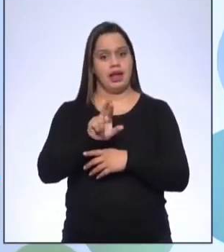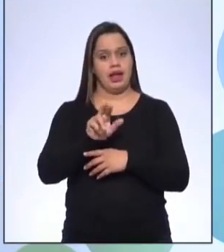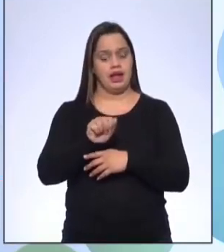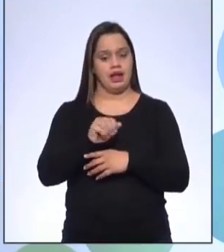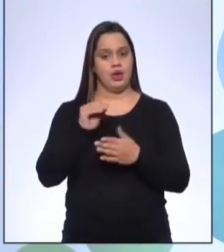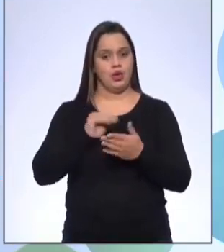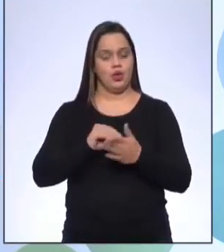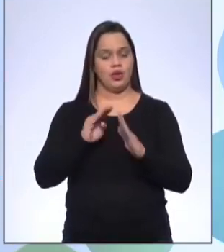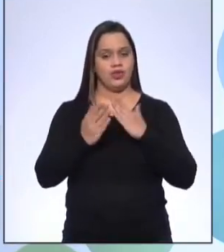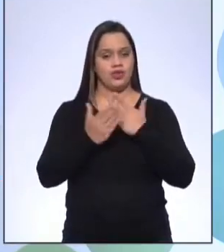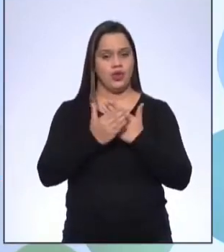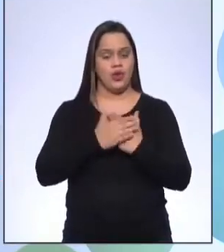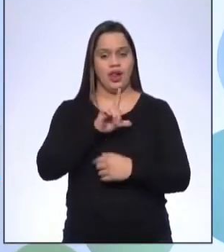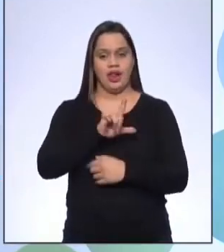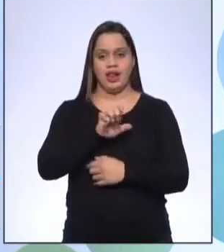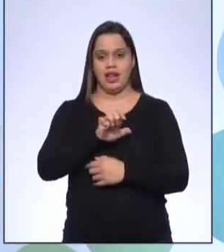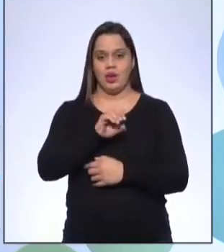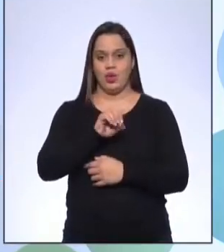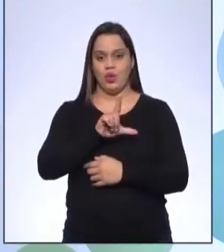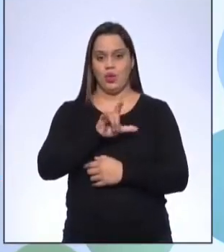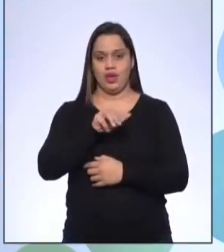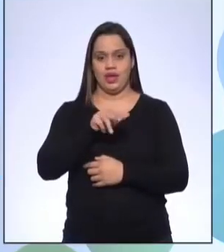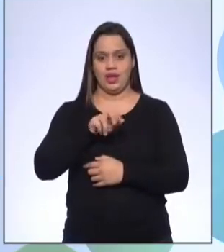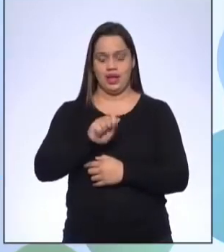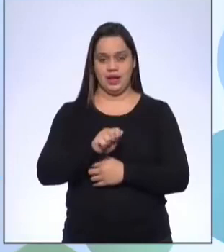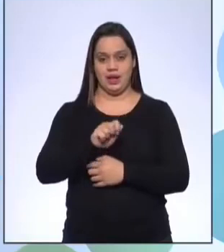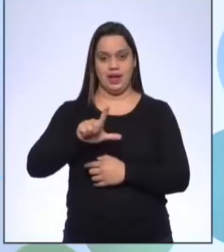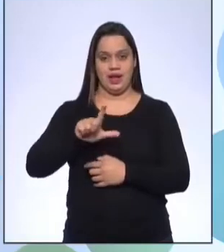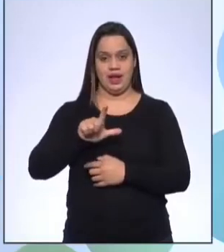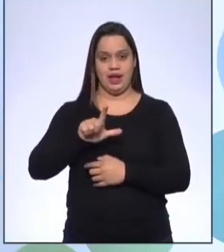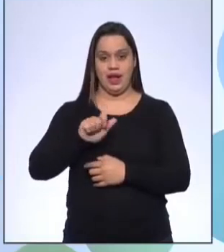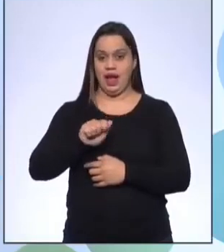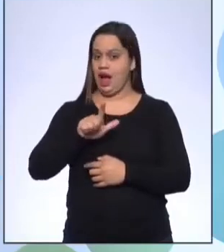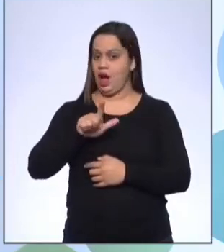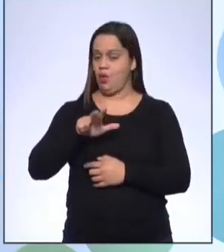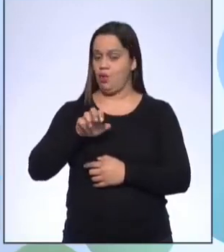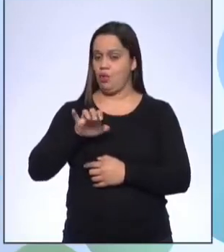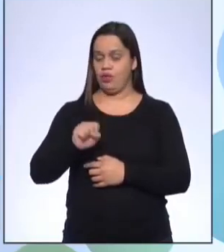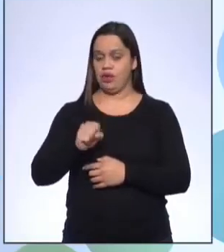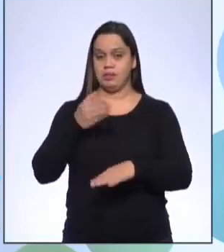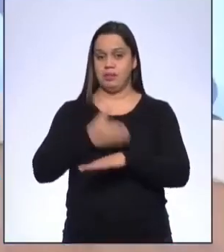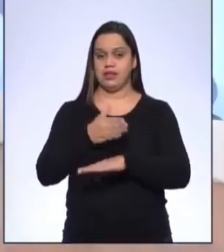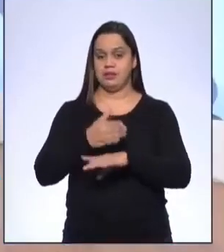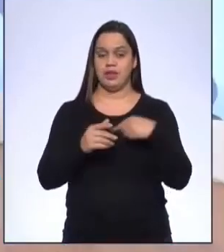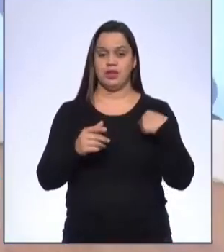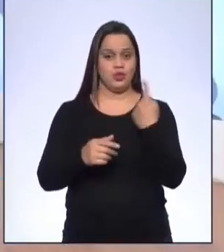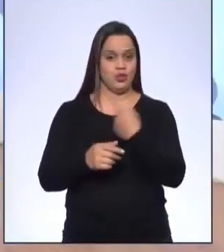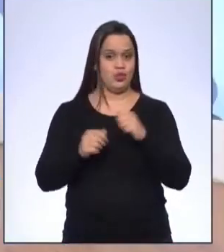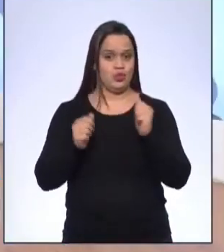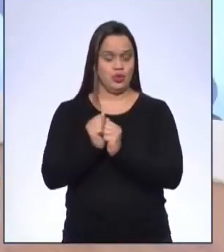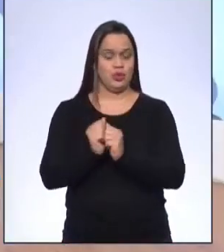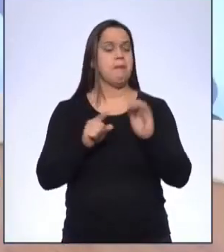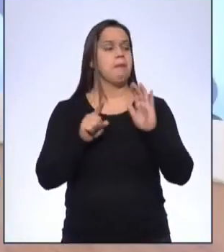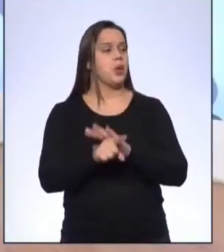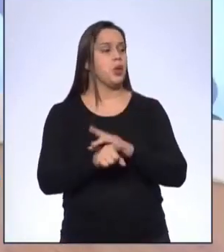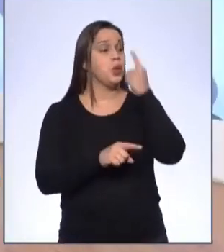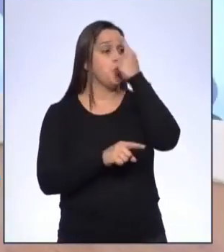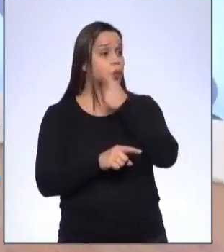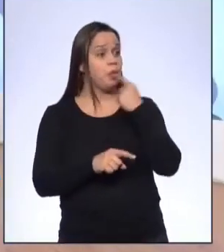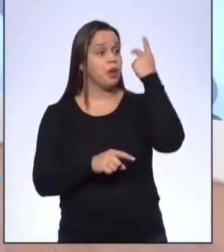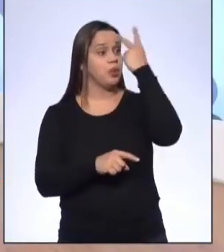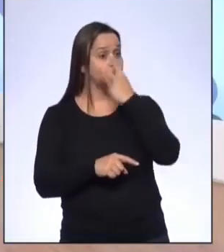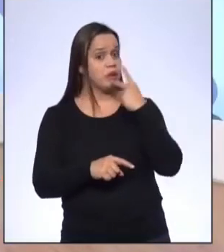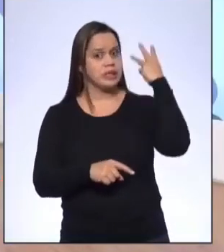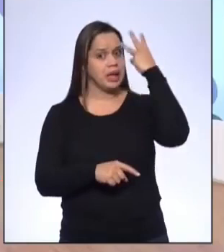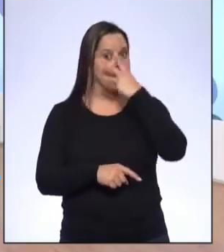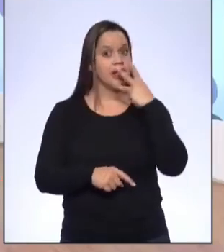Leonina Alves, participando aqui com a gente. E agora, Osmar, 1 hora, 2 horas ou 3 horas? 2